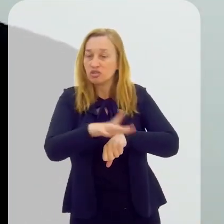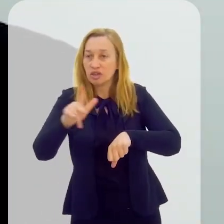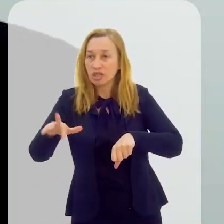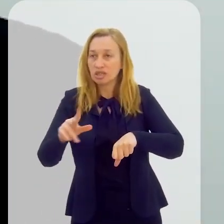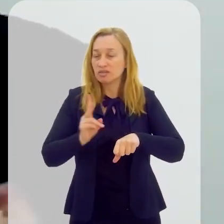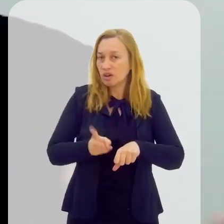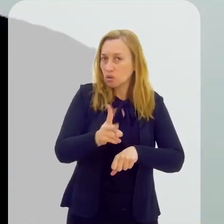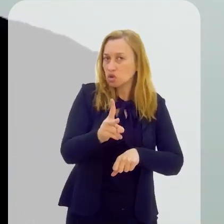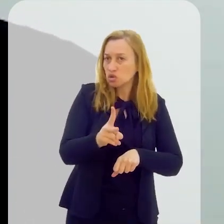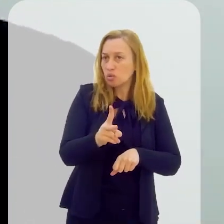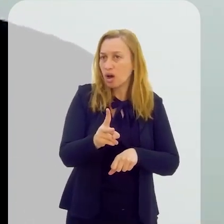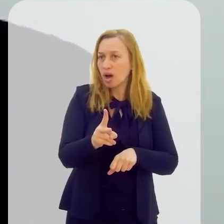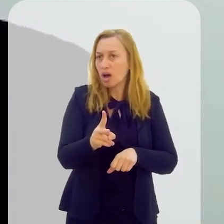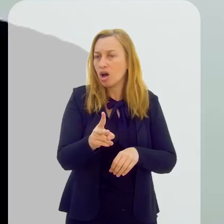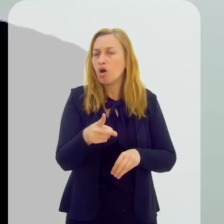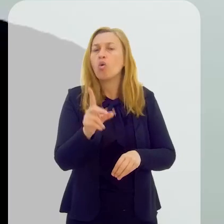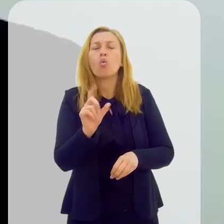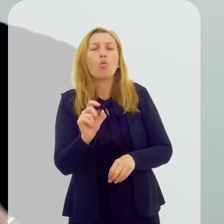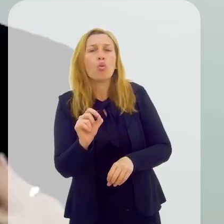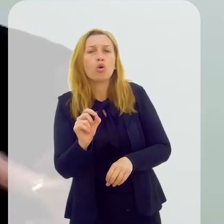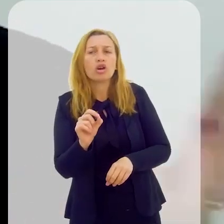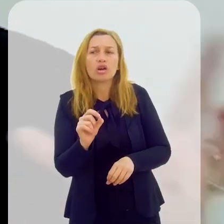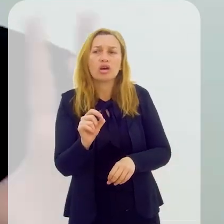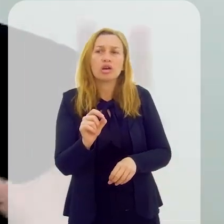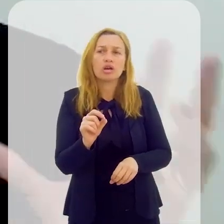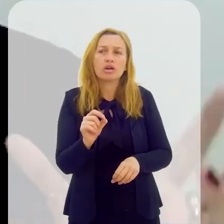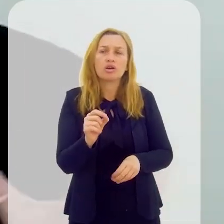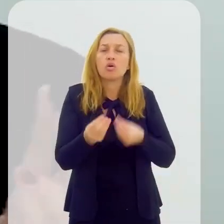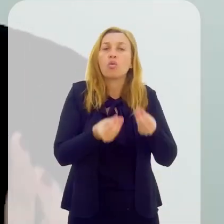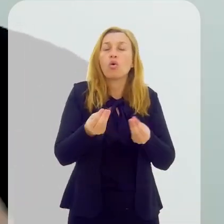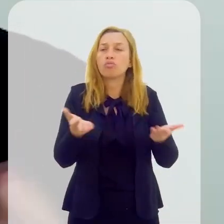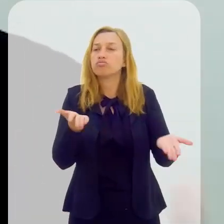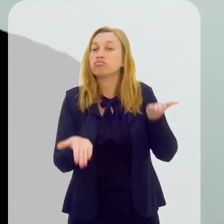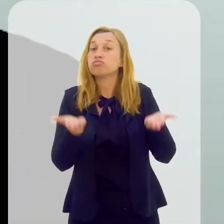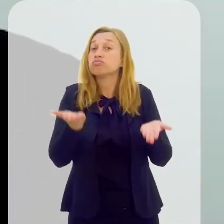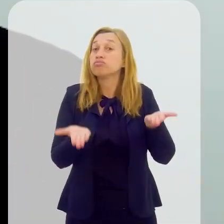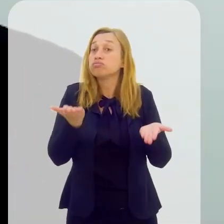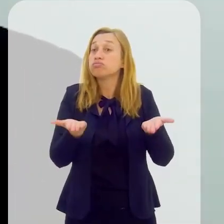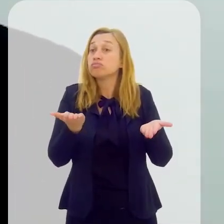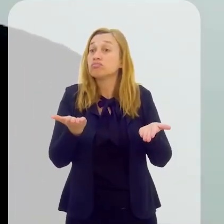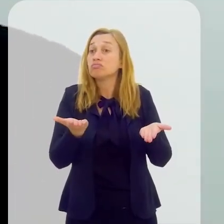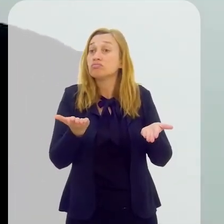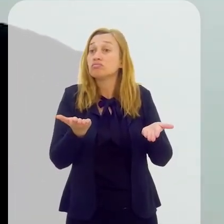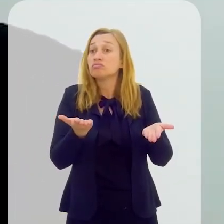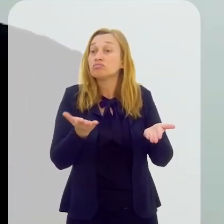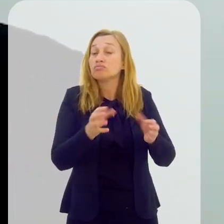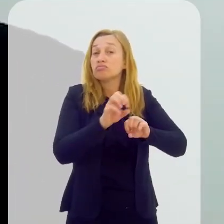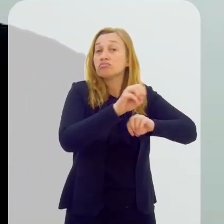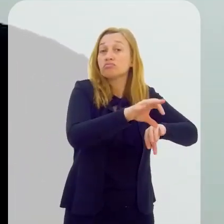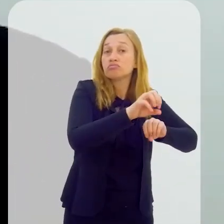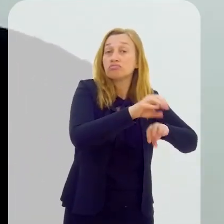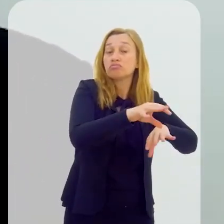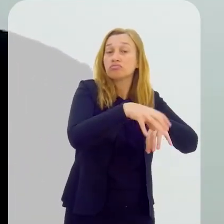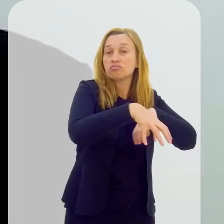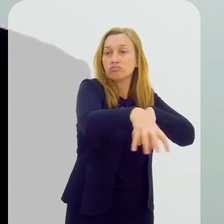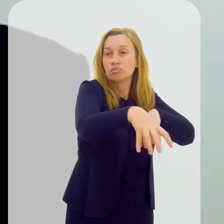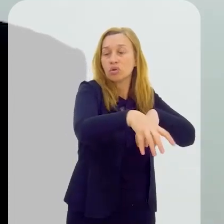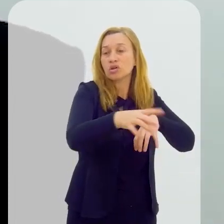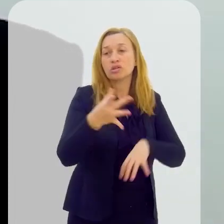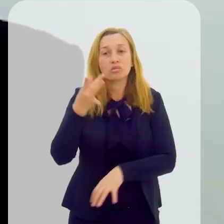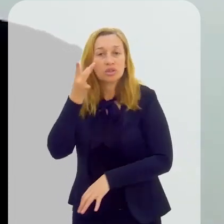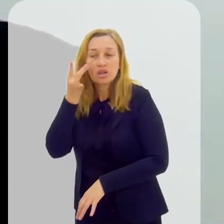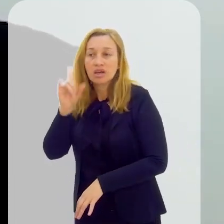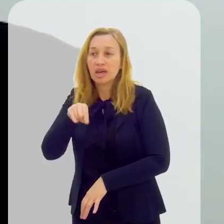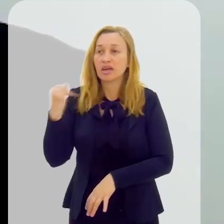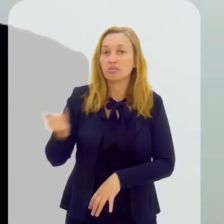horários diferentes? Isso vai se manter de certa forma? Como é que vai ser esse reequilíbrio, né, entre o online e o presencial, que é